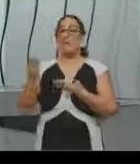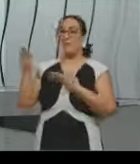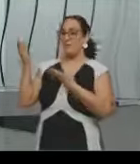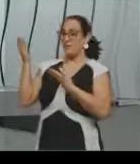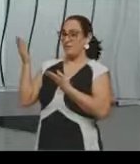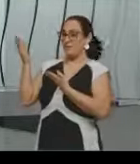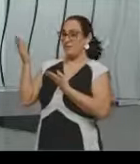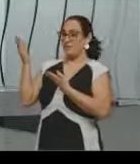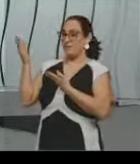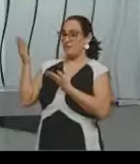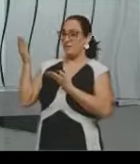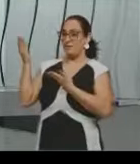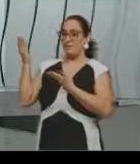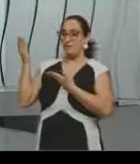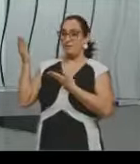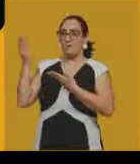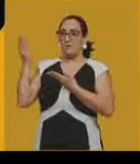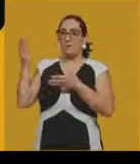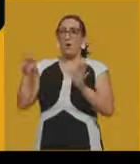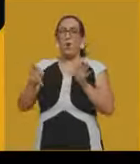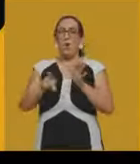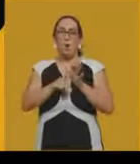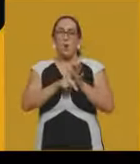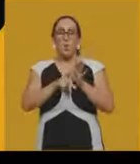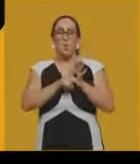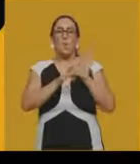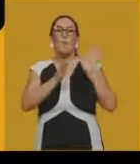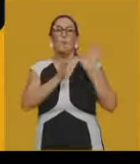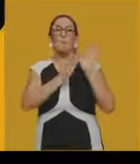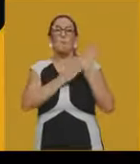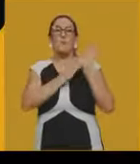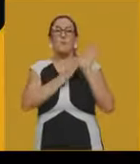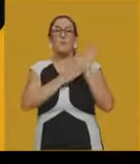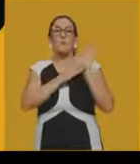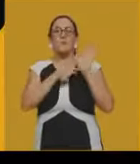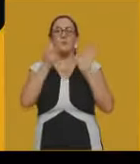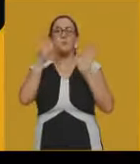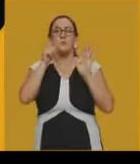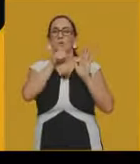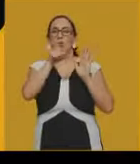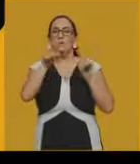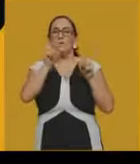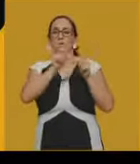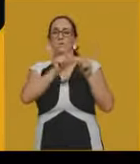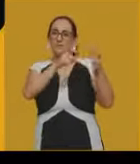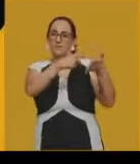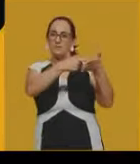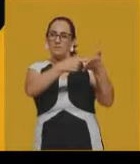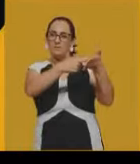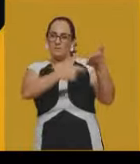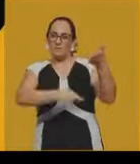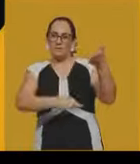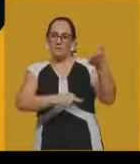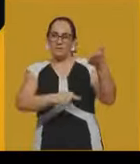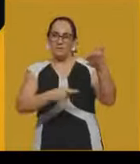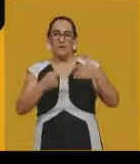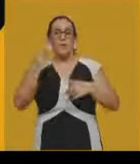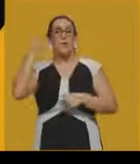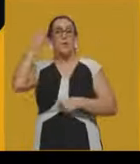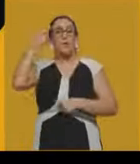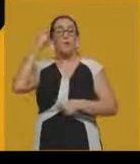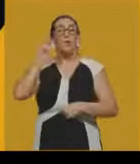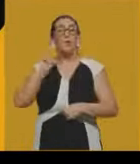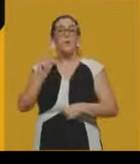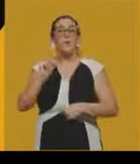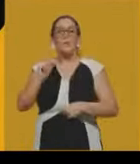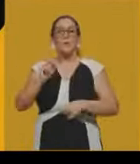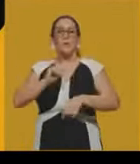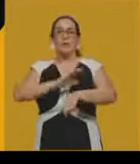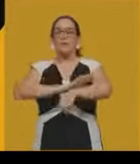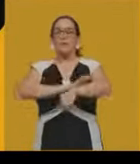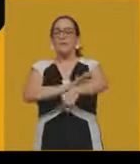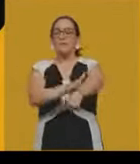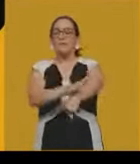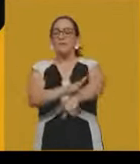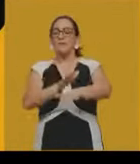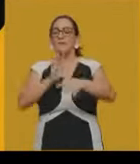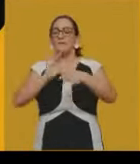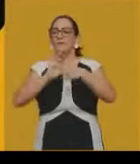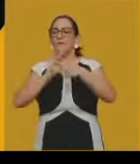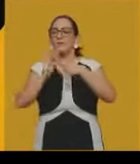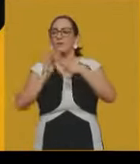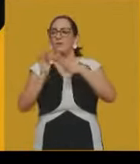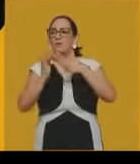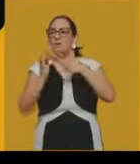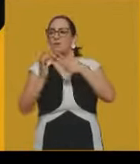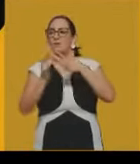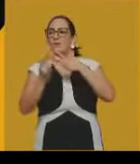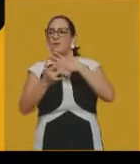para vocês, uma proposta de redação, né? O tema para a gente aí é pensar em racismo em redes sociais, que é tratar aí se as